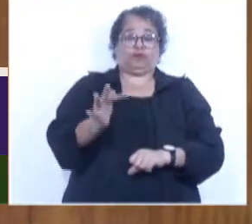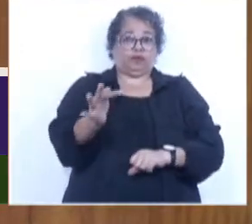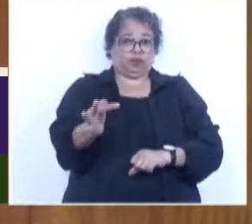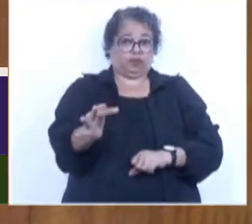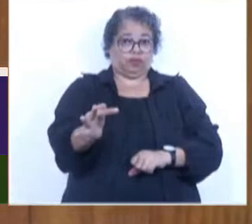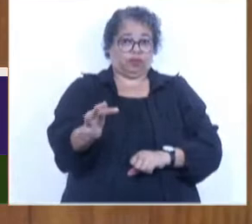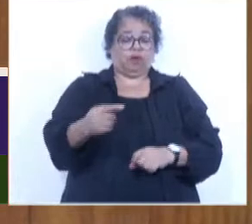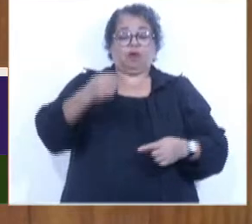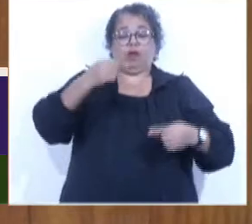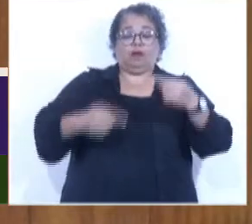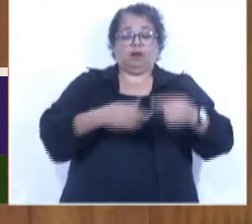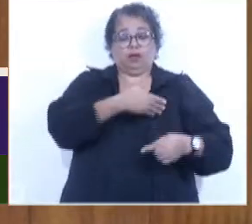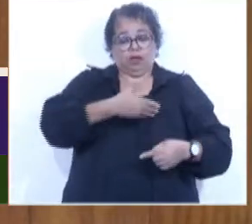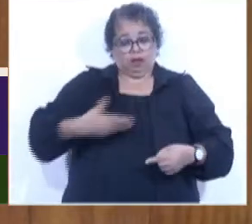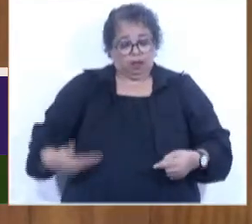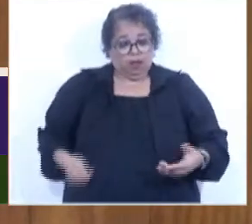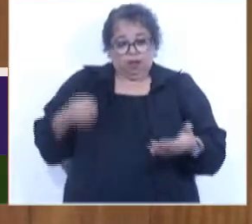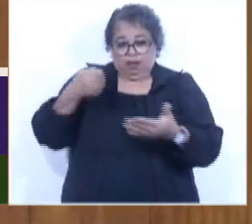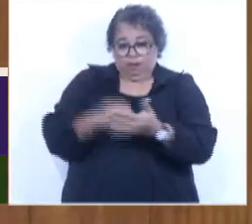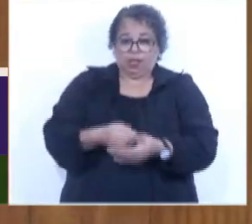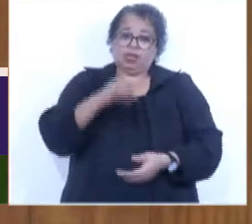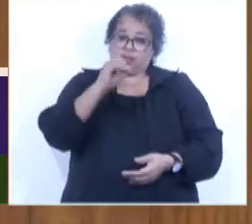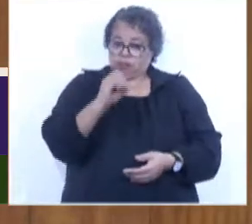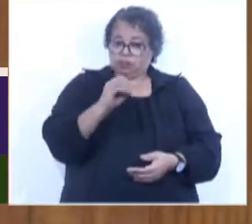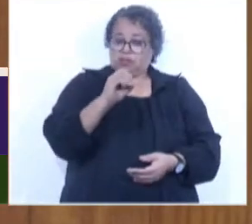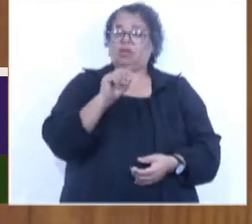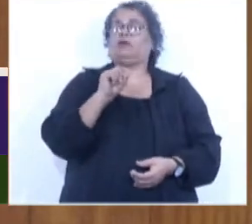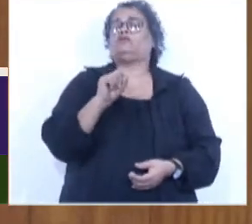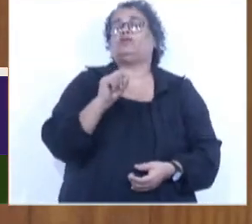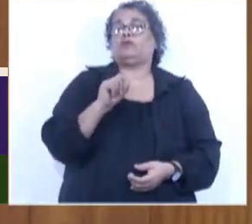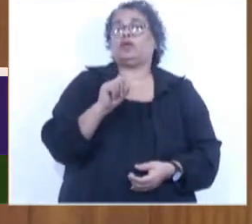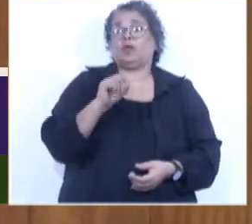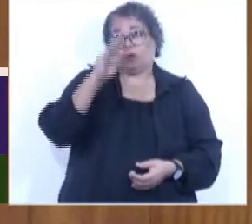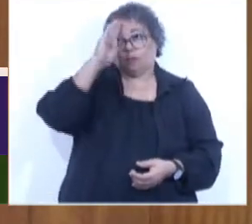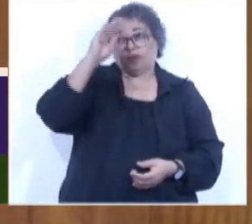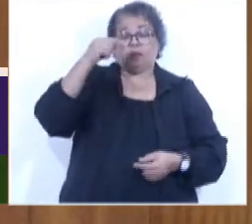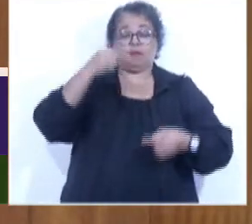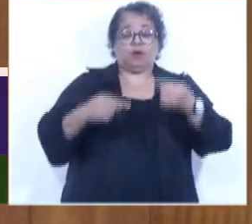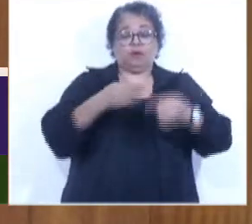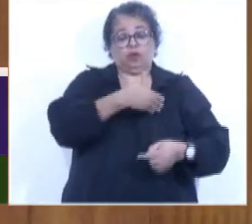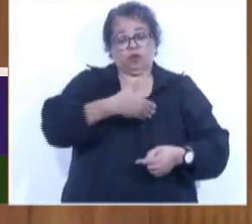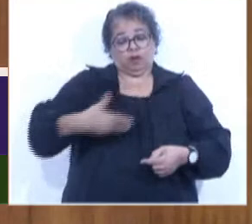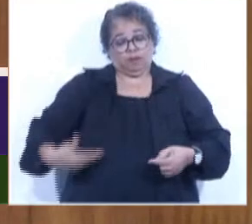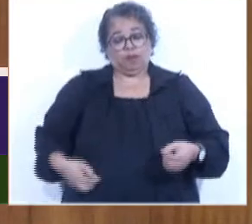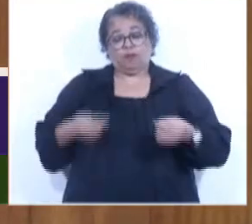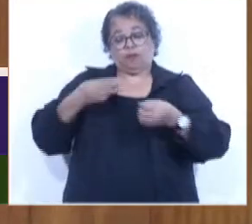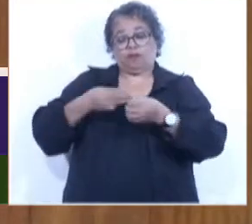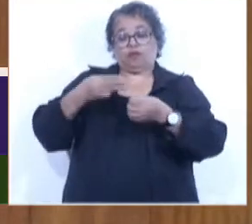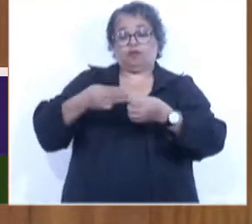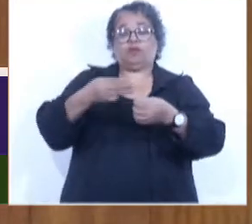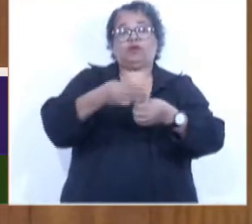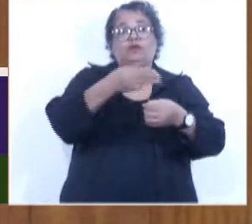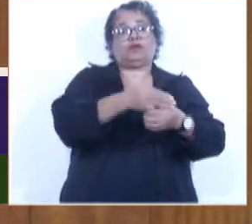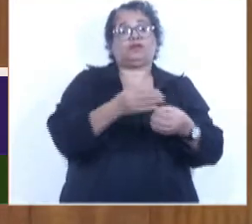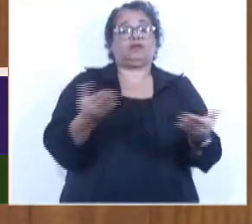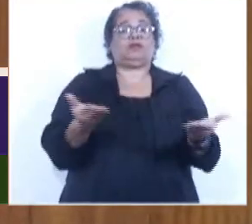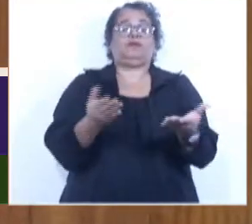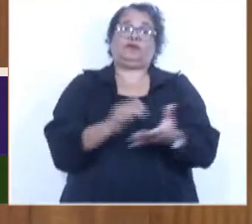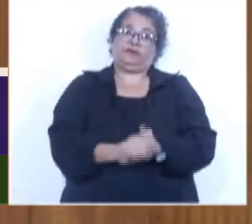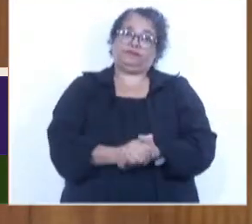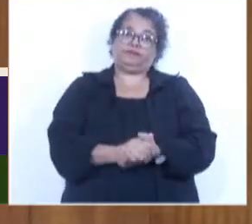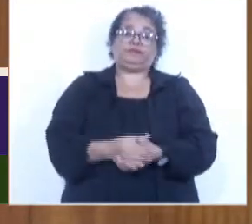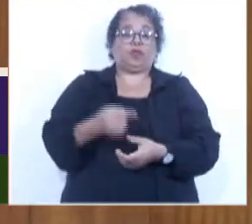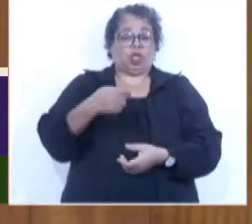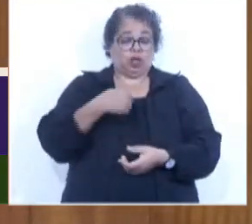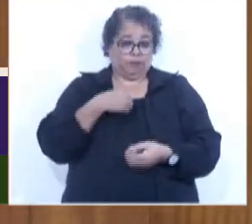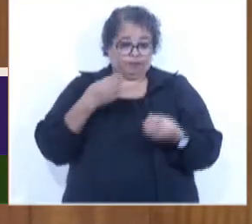pública da tarifa zero é uma das principais políticas públicas que os municípios tem que discutir hoje e eu vou fazer